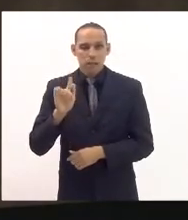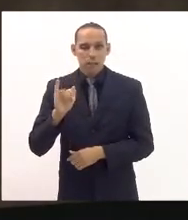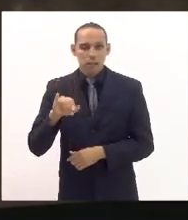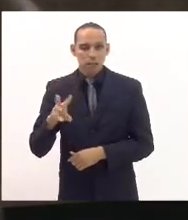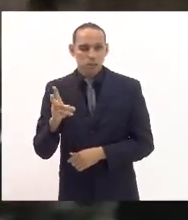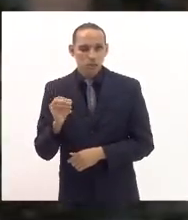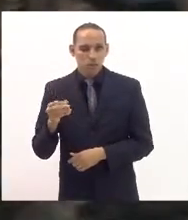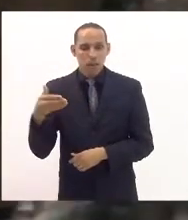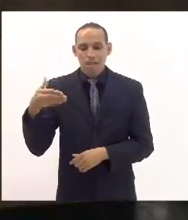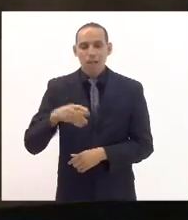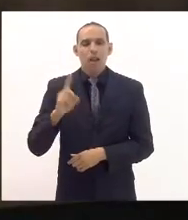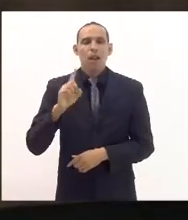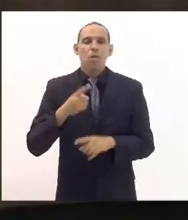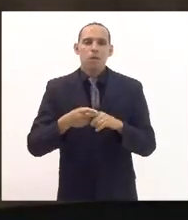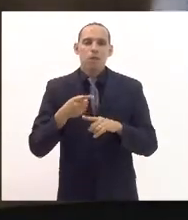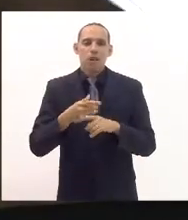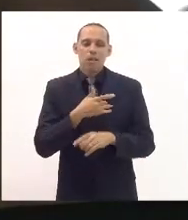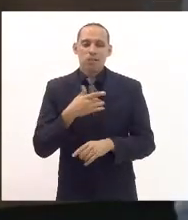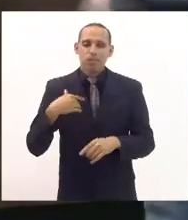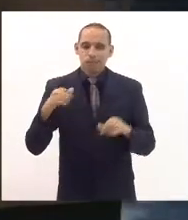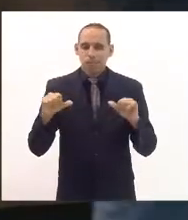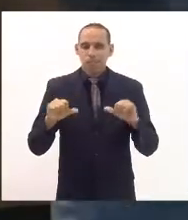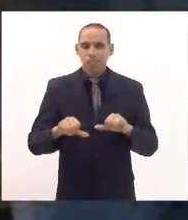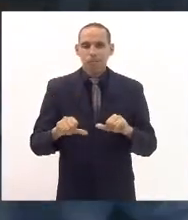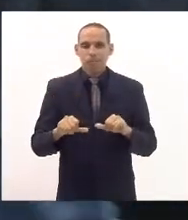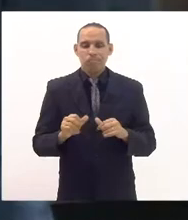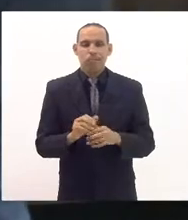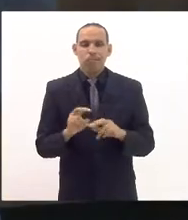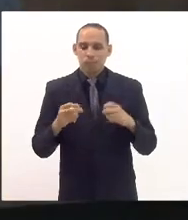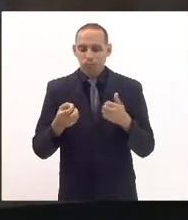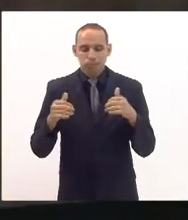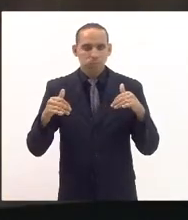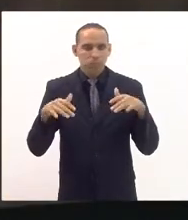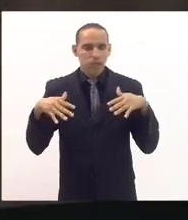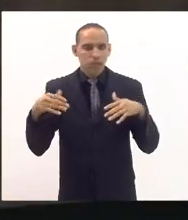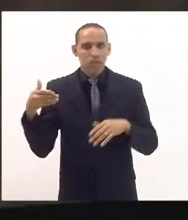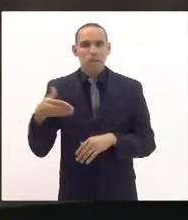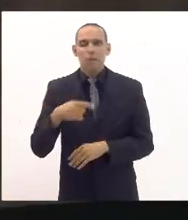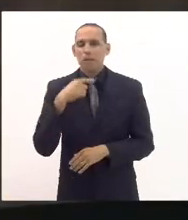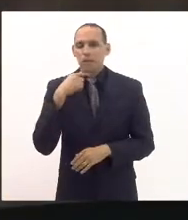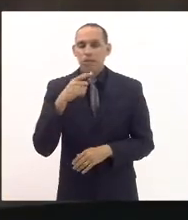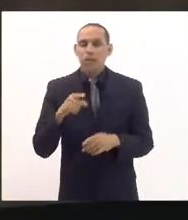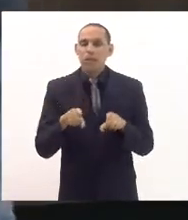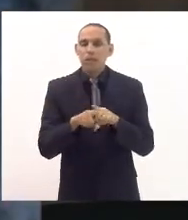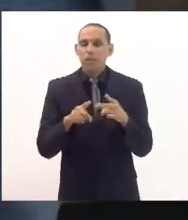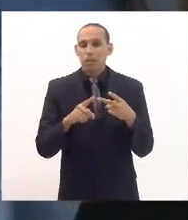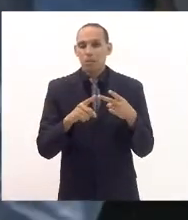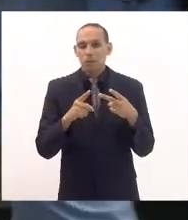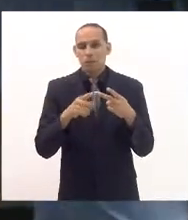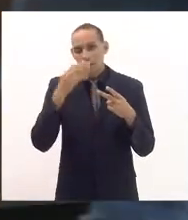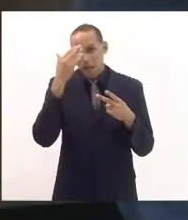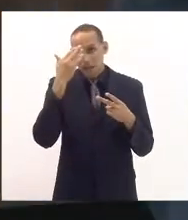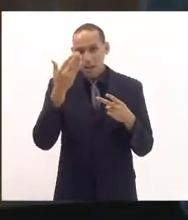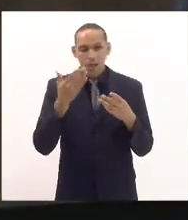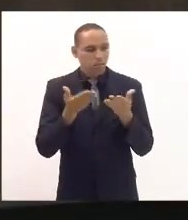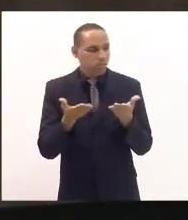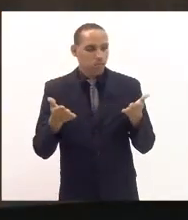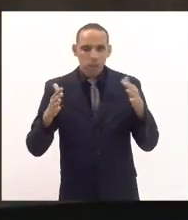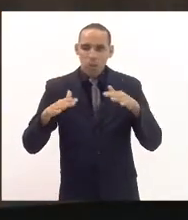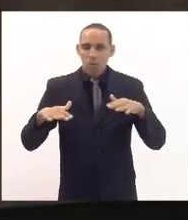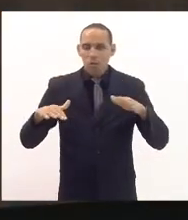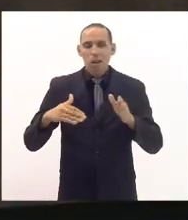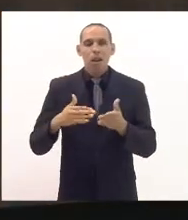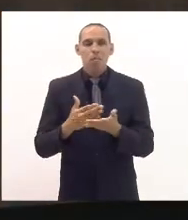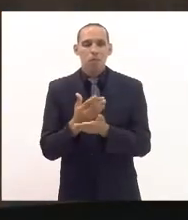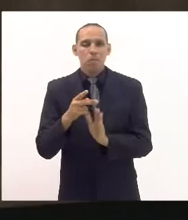hoje ele não pode comparecer ao plenário EA outra situação aqui é agradecer a todos os nossos pares aqui